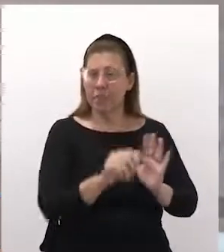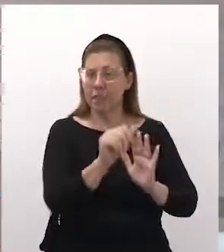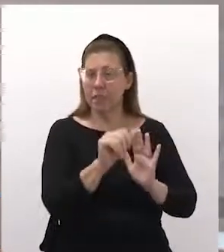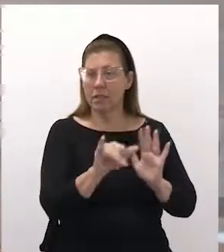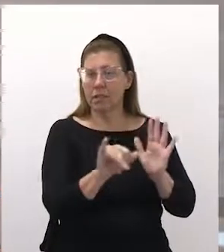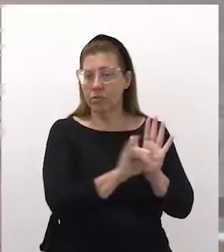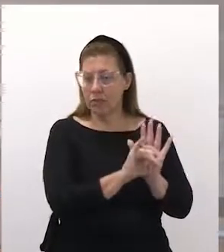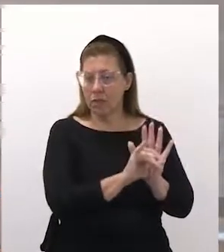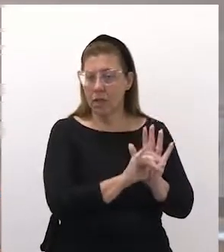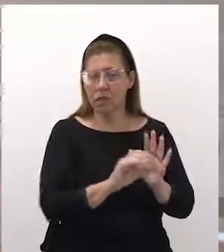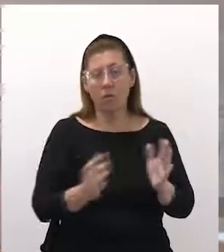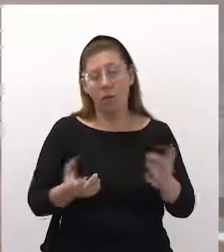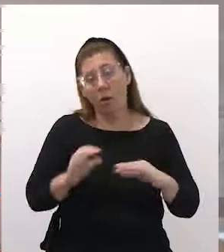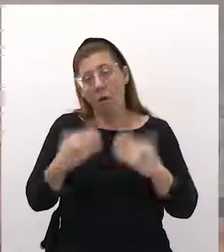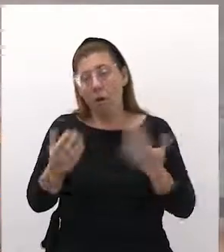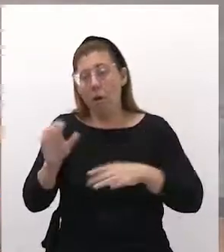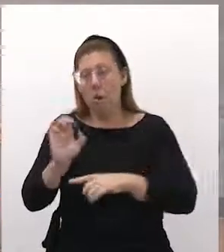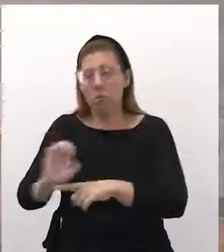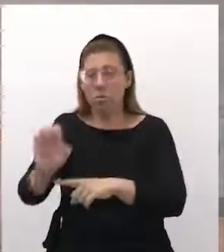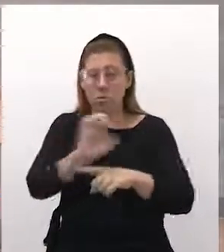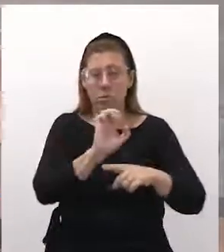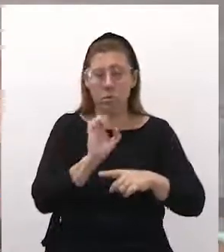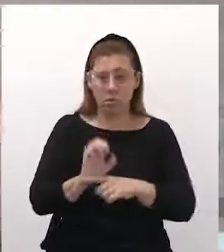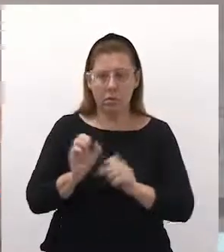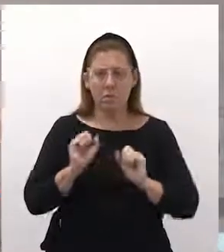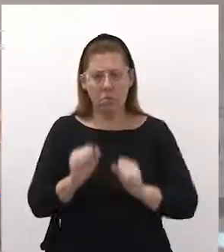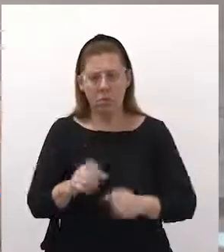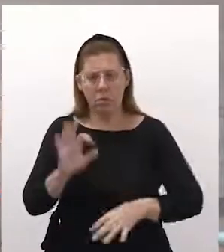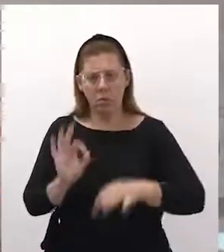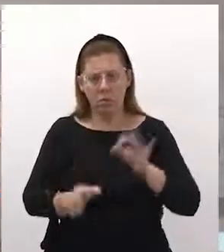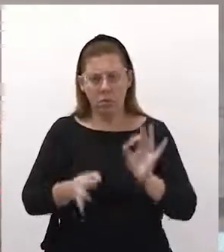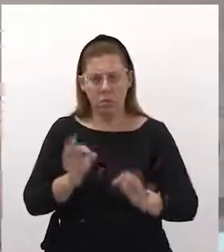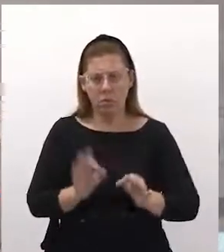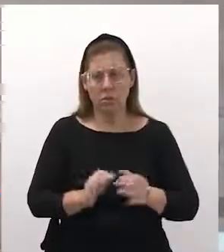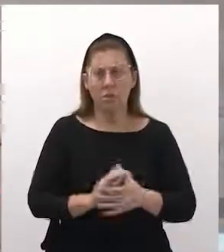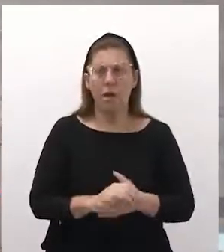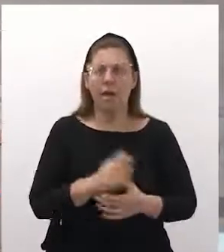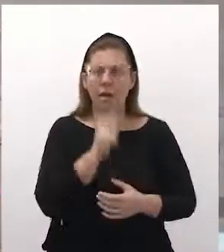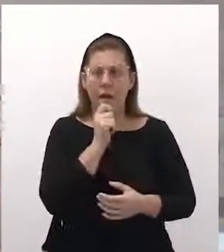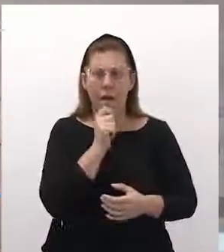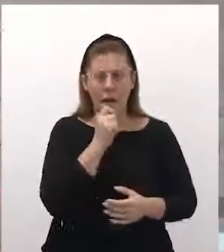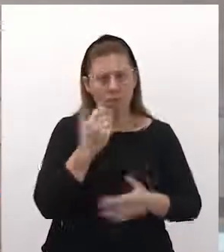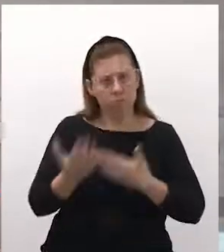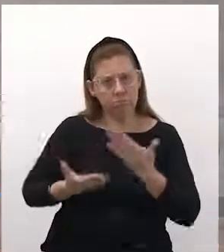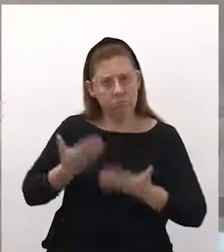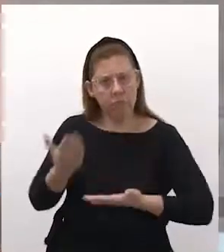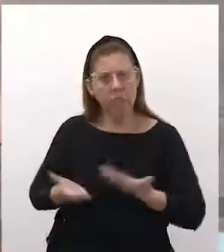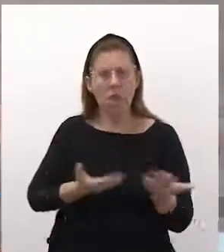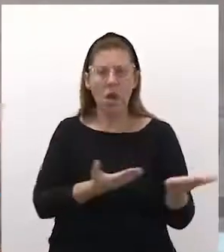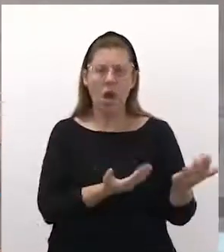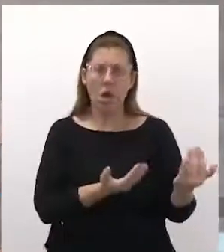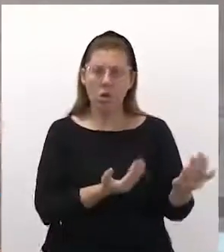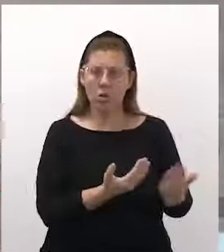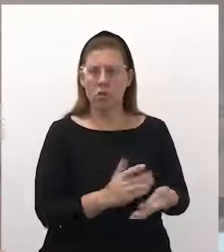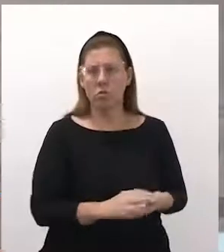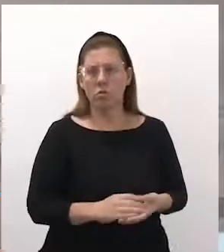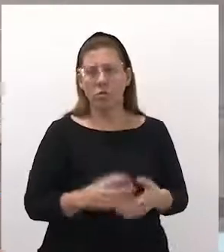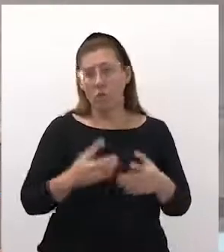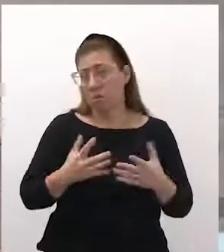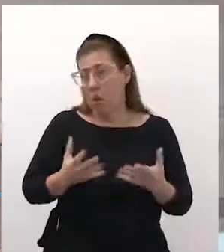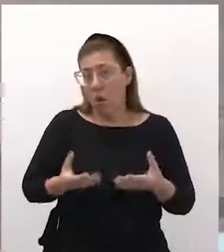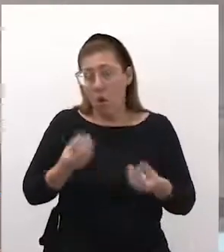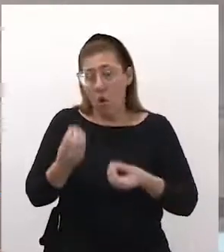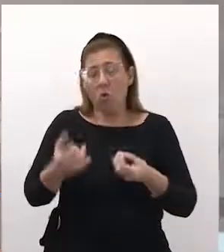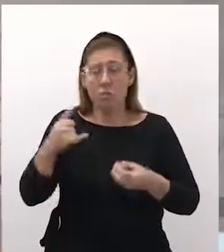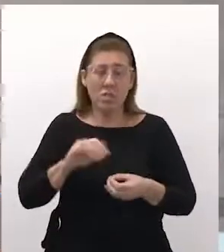seja, o Estado, né, e aí o Poder Judiciário especificamente falando, a gente trata esses jovens já como se adultos fossem, o